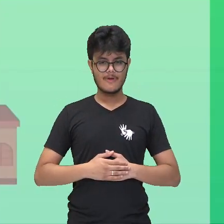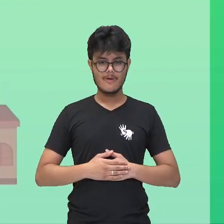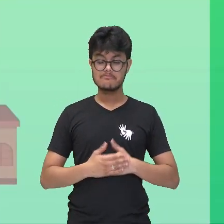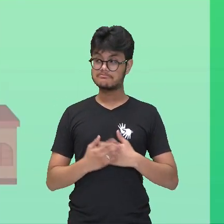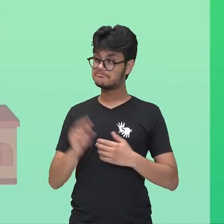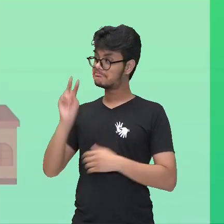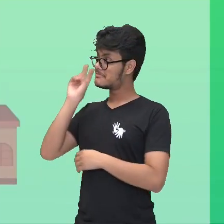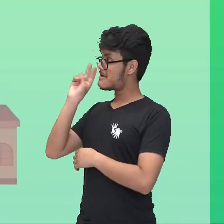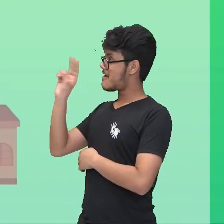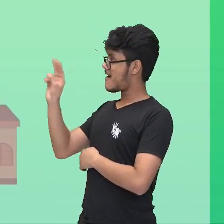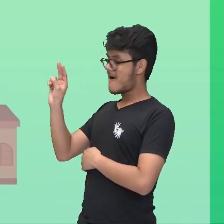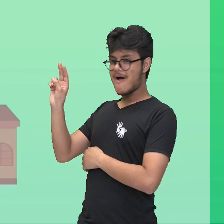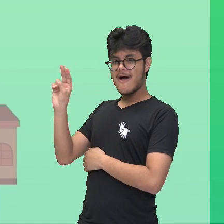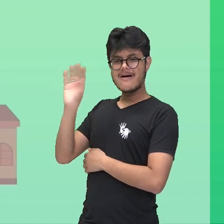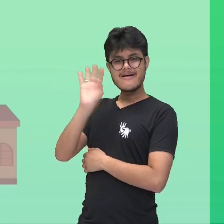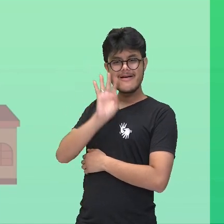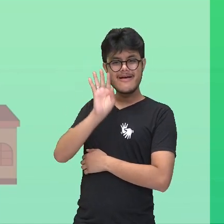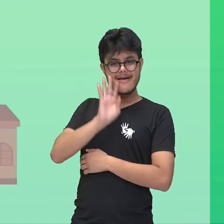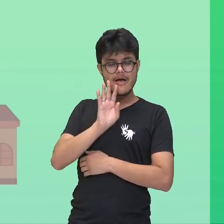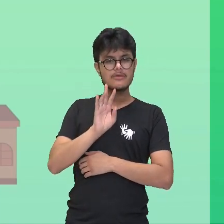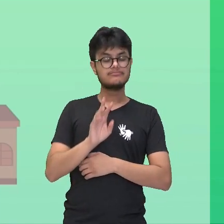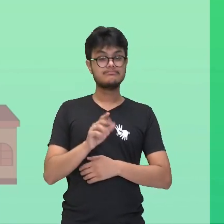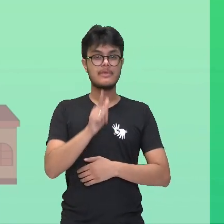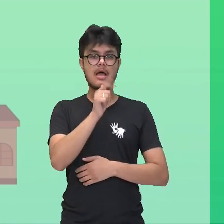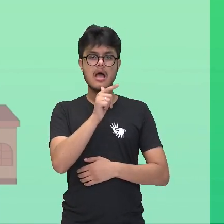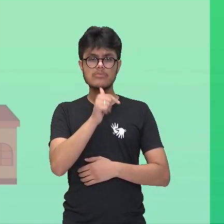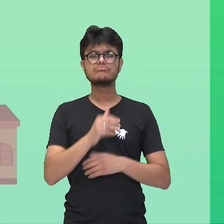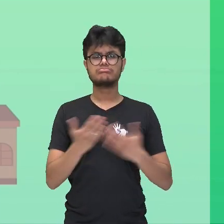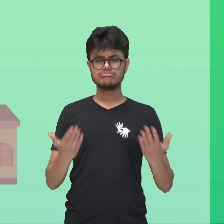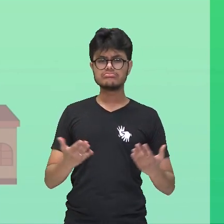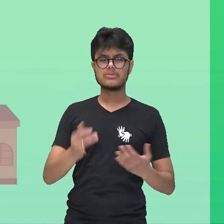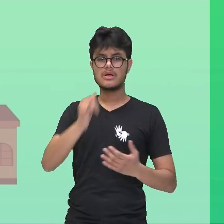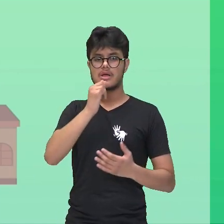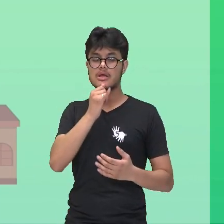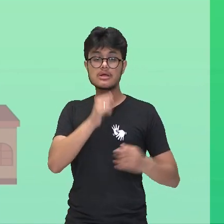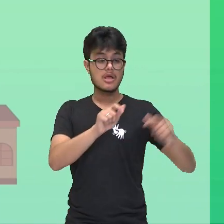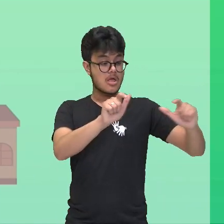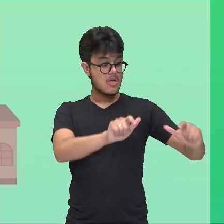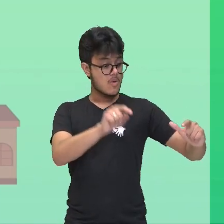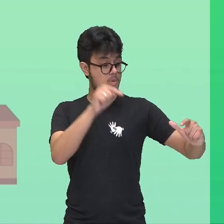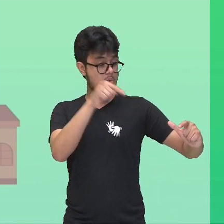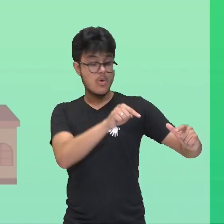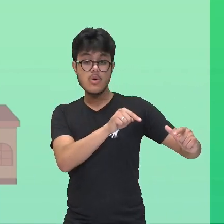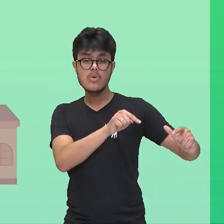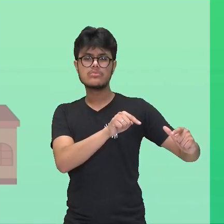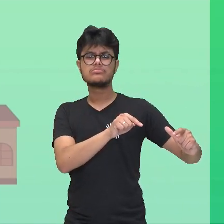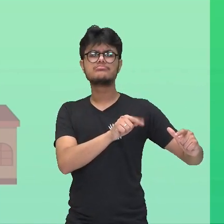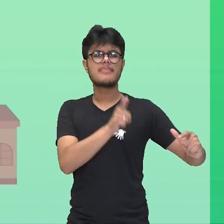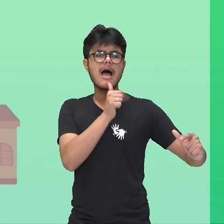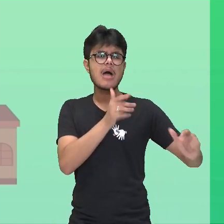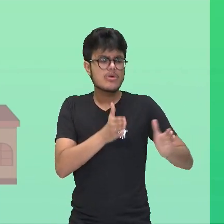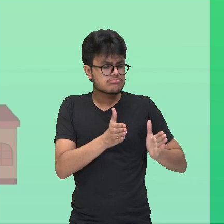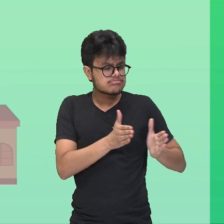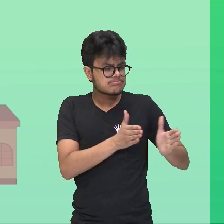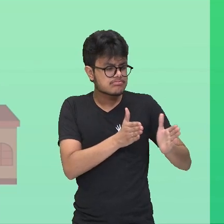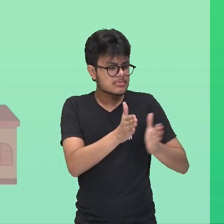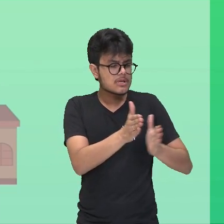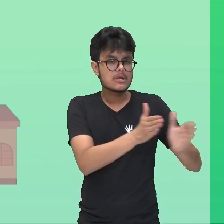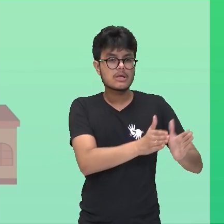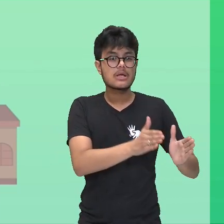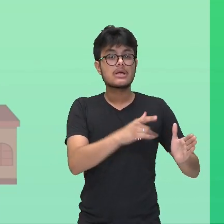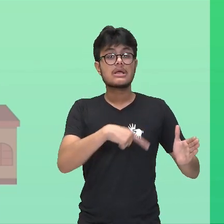Olha só, esse tratamento de água ele é captado lá num rio, num lago, e aí ele